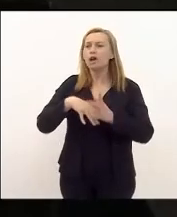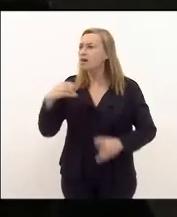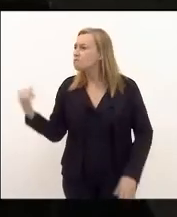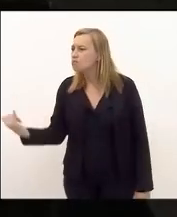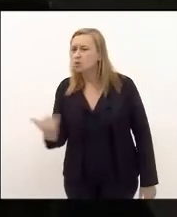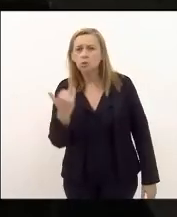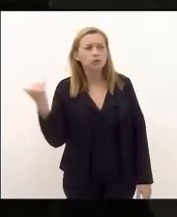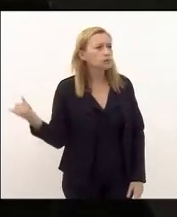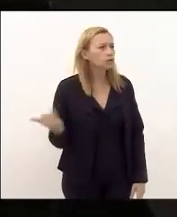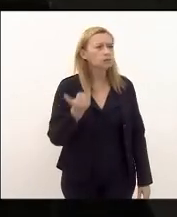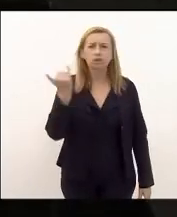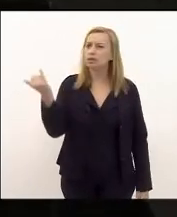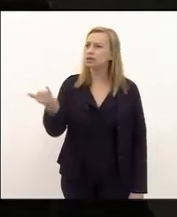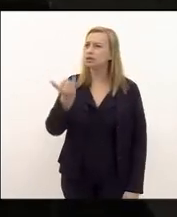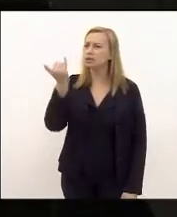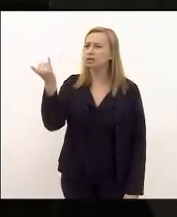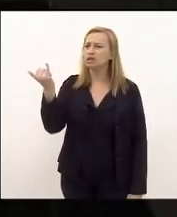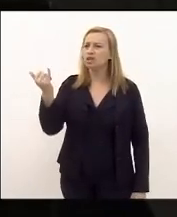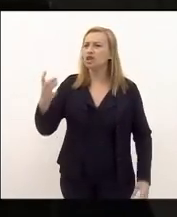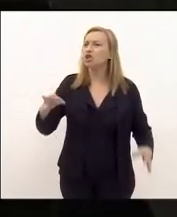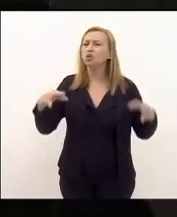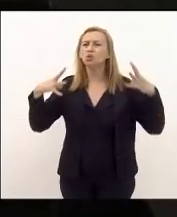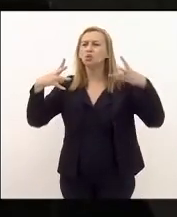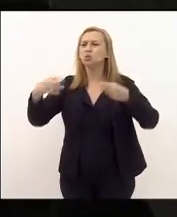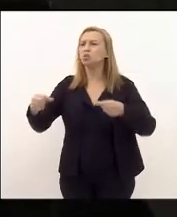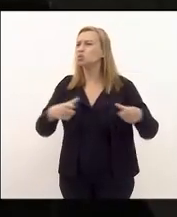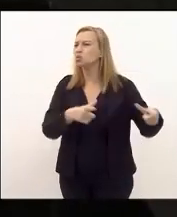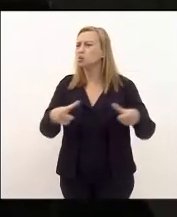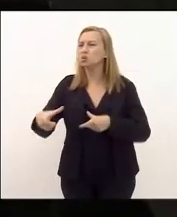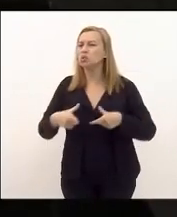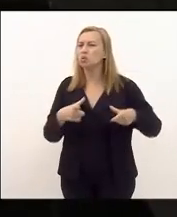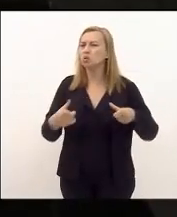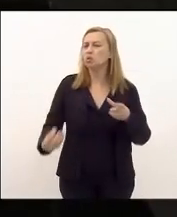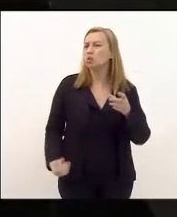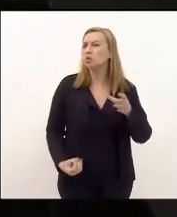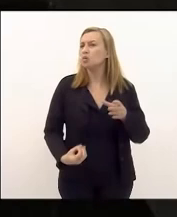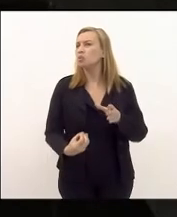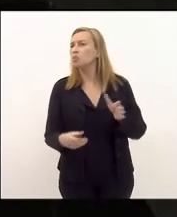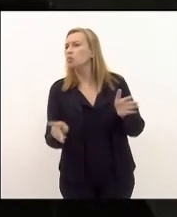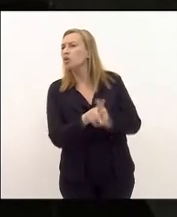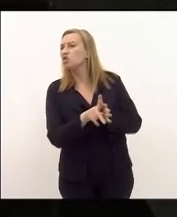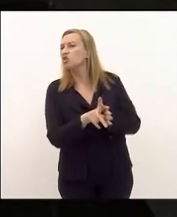importância, enfim, em todas as dimensões de um projeto que ele teve